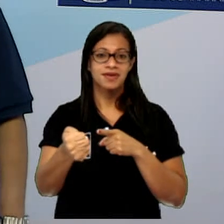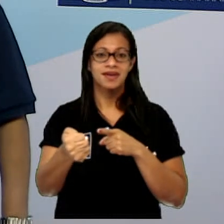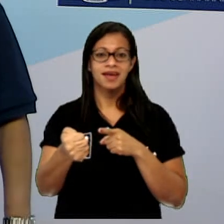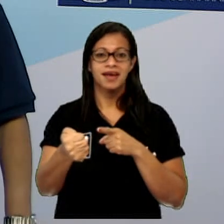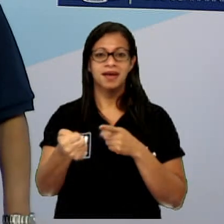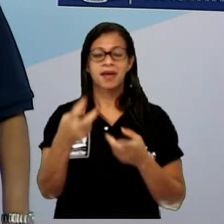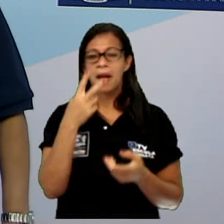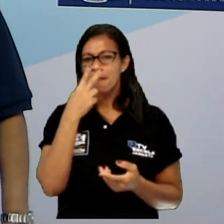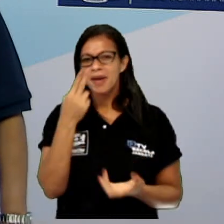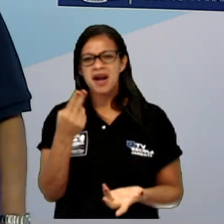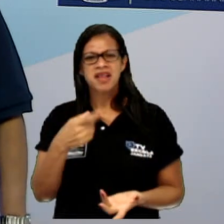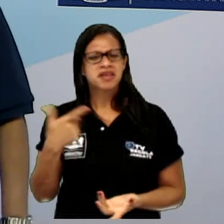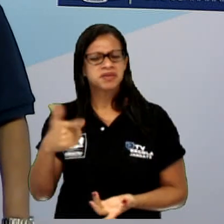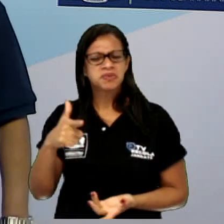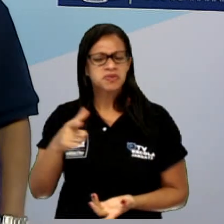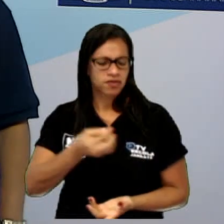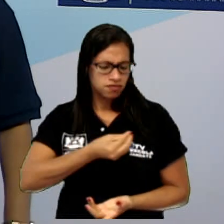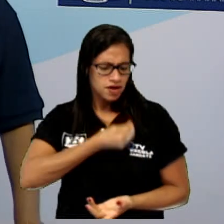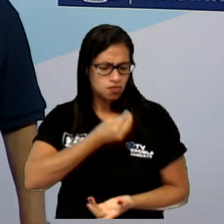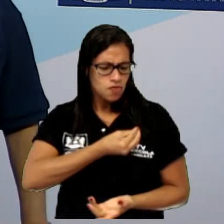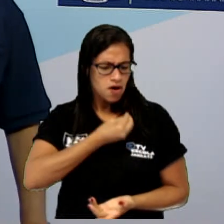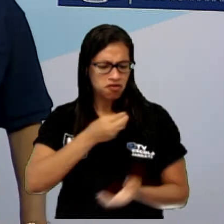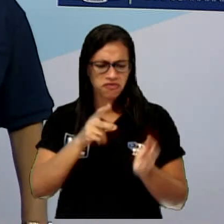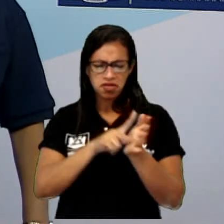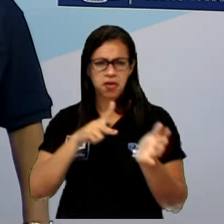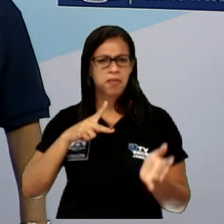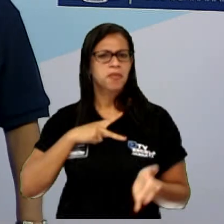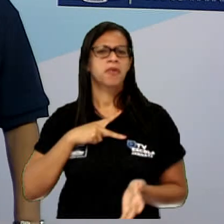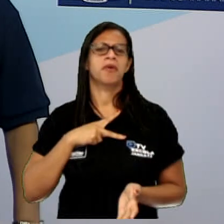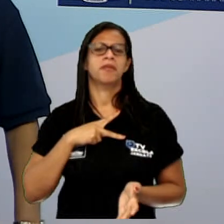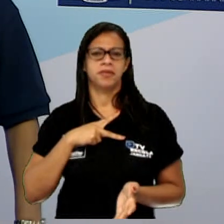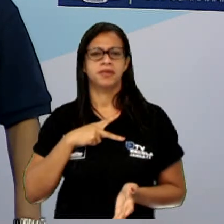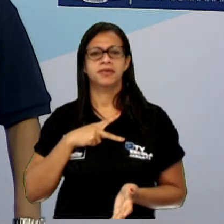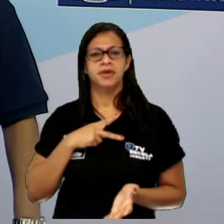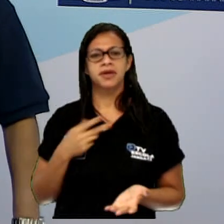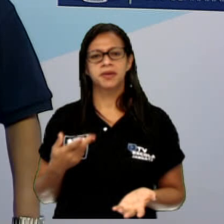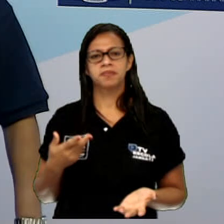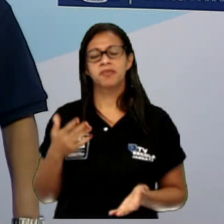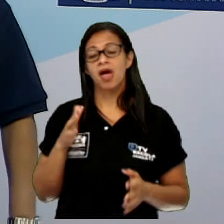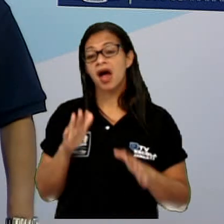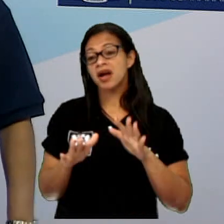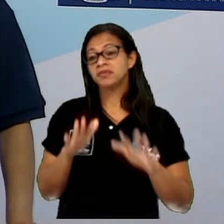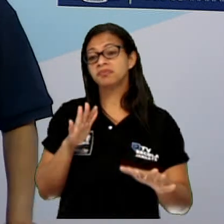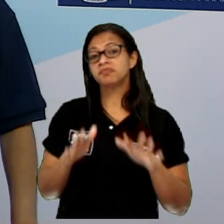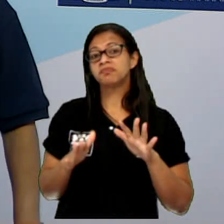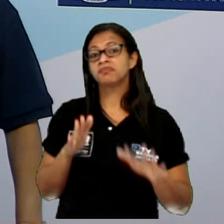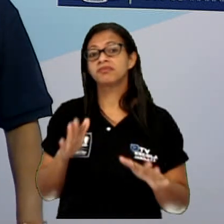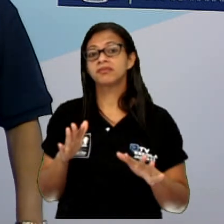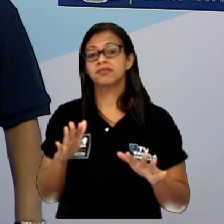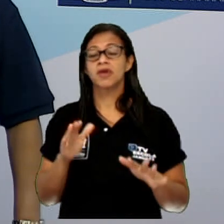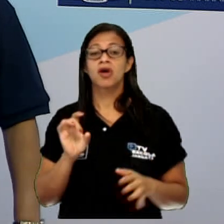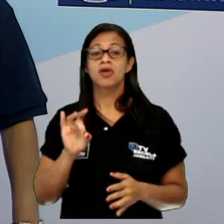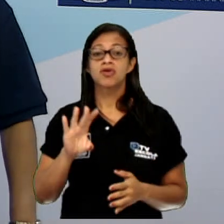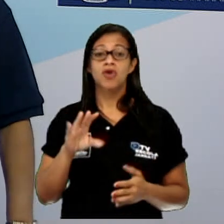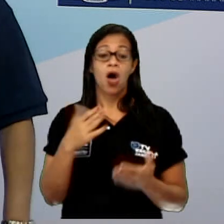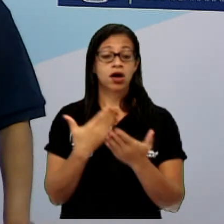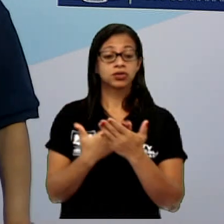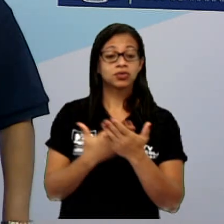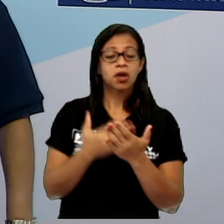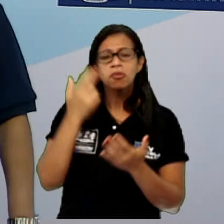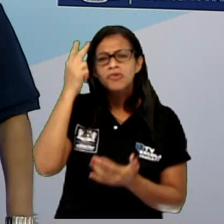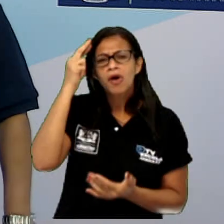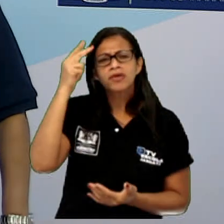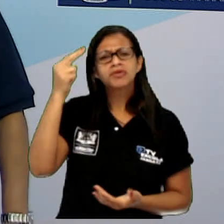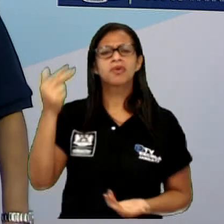cotidiano deles, o dia a dia. Geralmente a gente estuda mais assim os feitos históricos, né? Mas como eu falei para vocês, quando criança ele